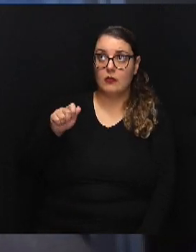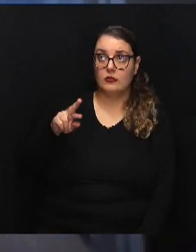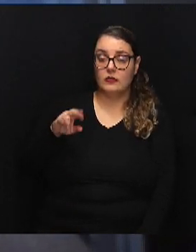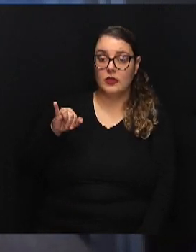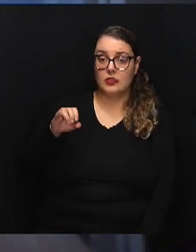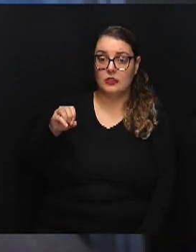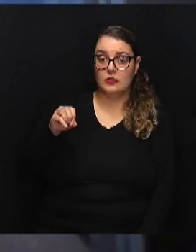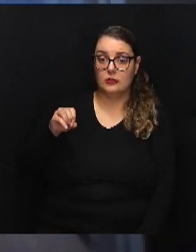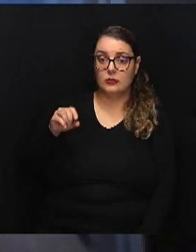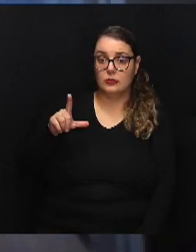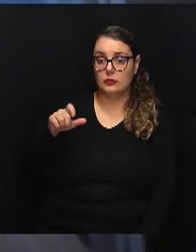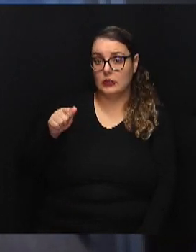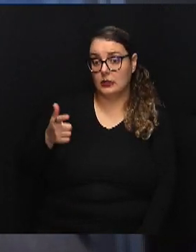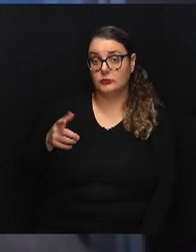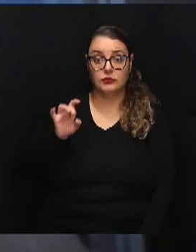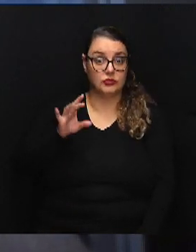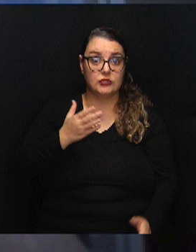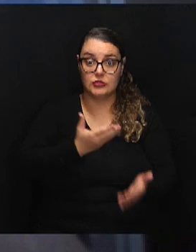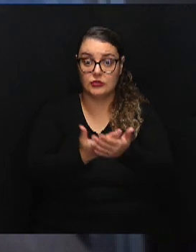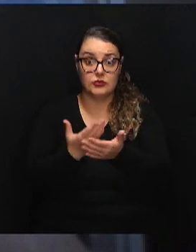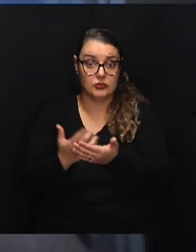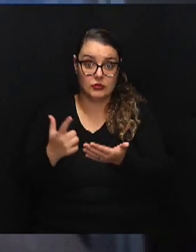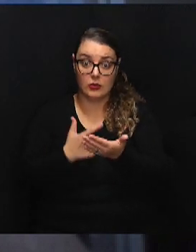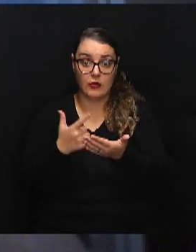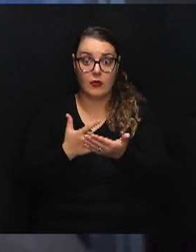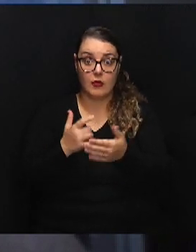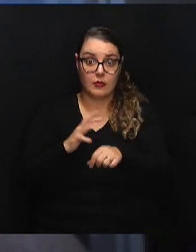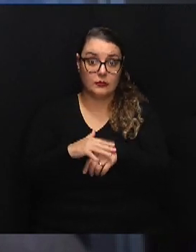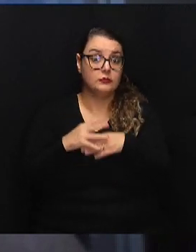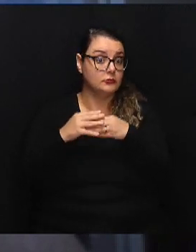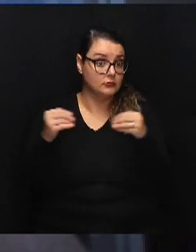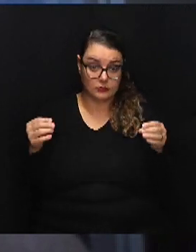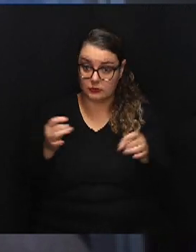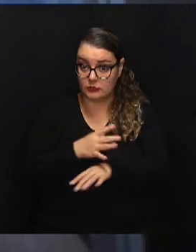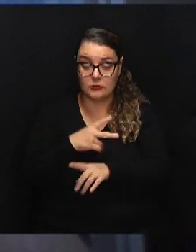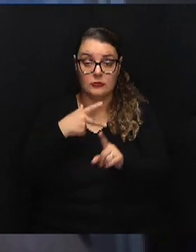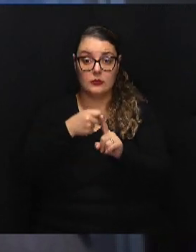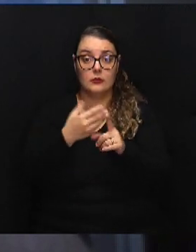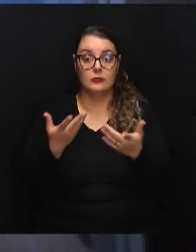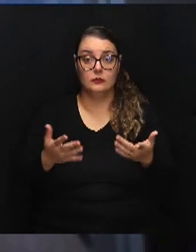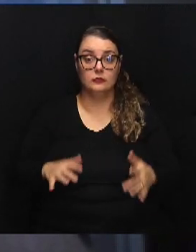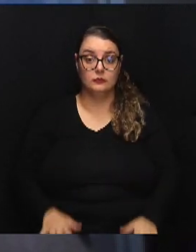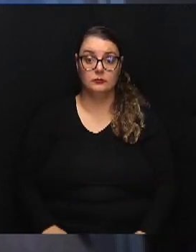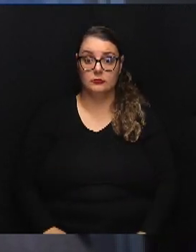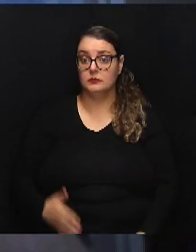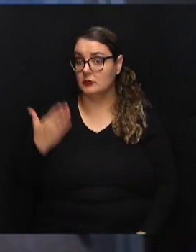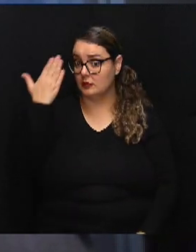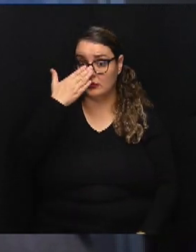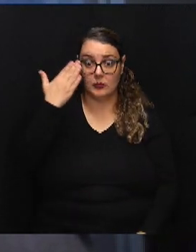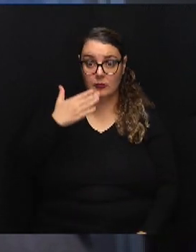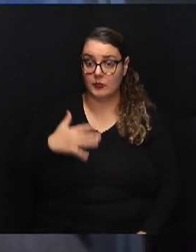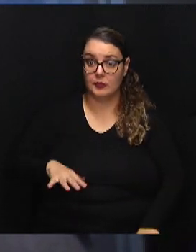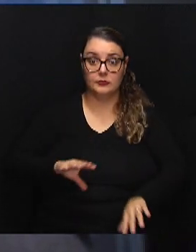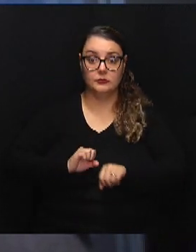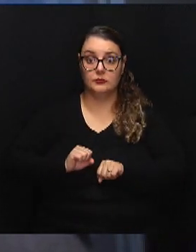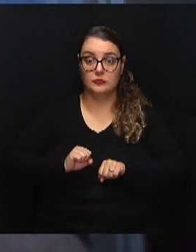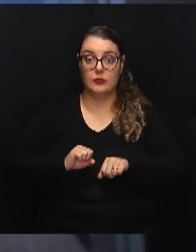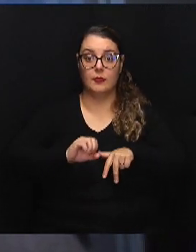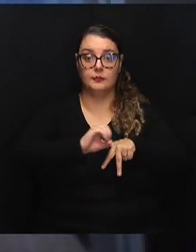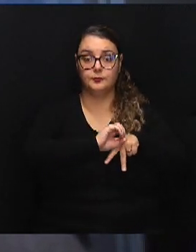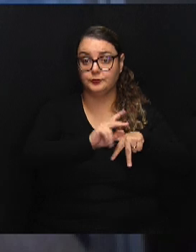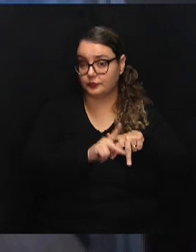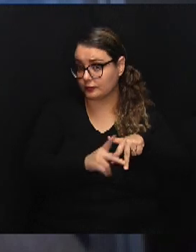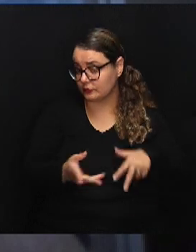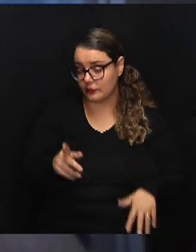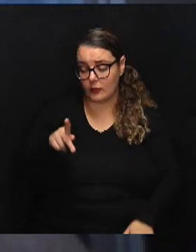nos livros, quer dizer, a gente tem doenças que desapareceram com a vacina. A gente não vê casos novos de poliomielite, né? A gente